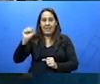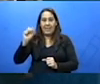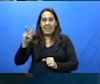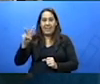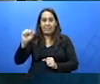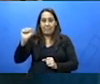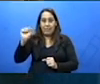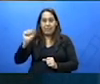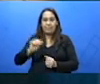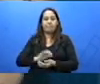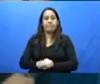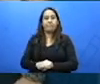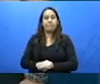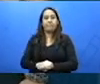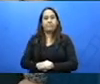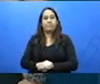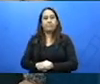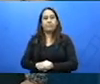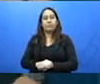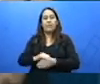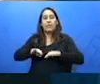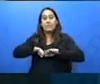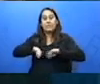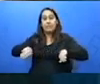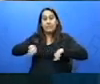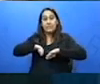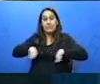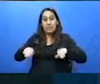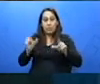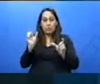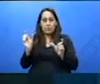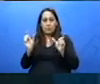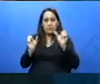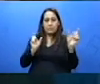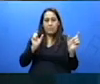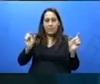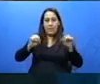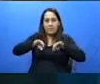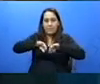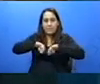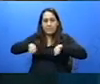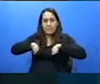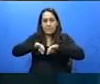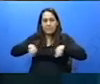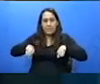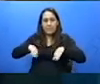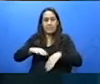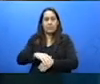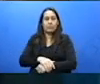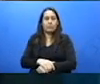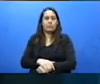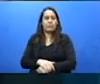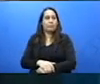costurava, vá. Espacinho, rou, ó, o U escondidinho aí,